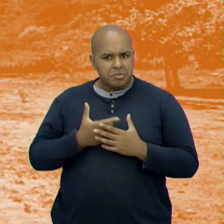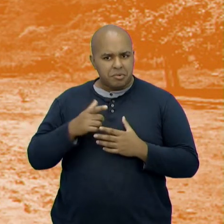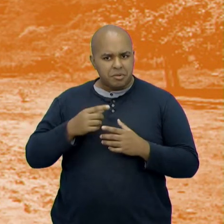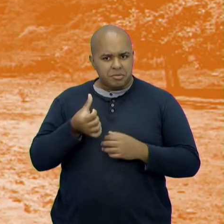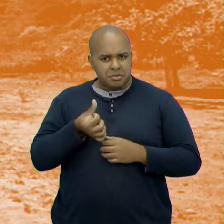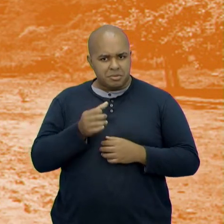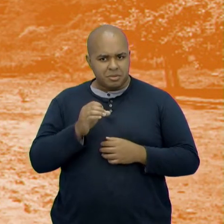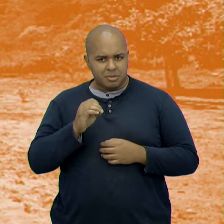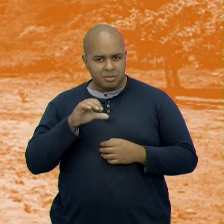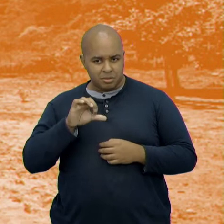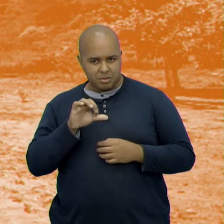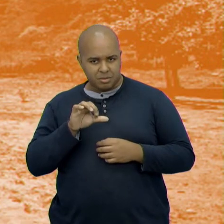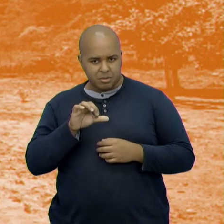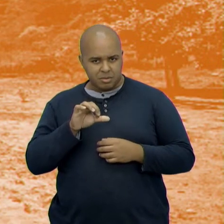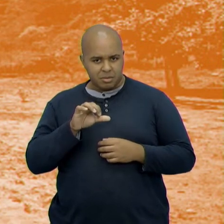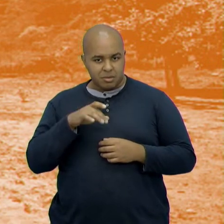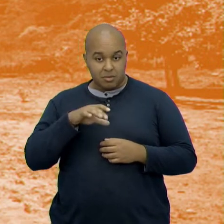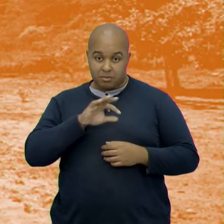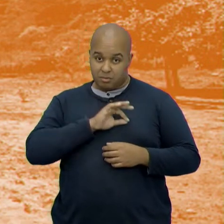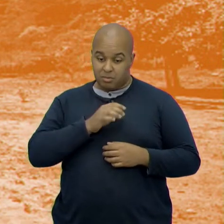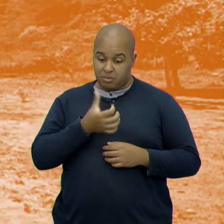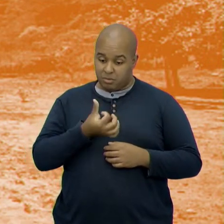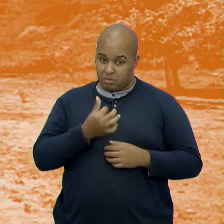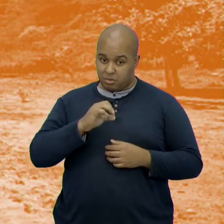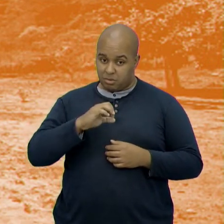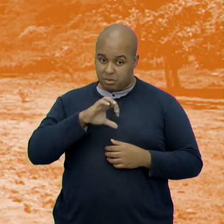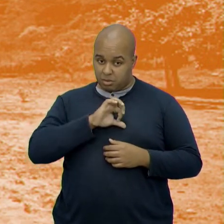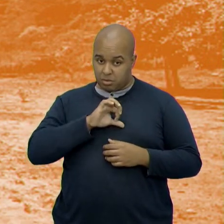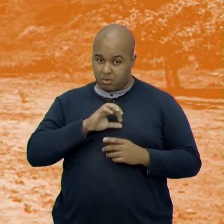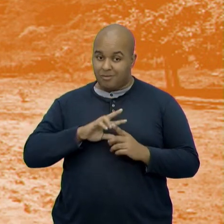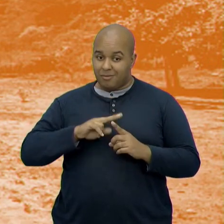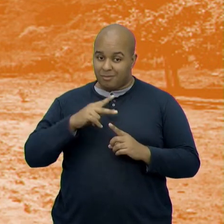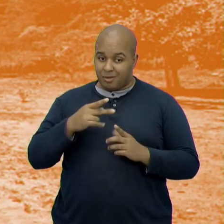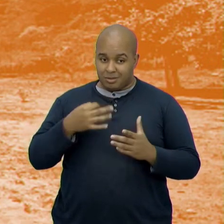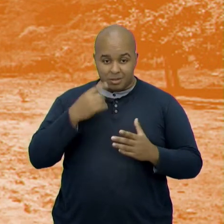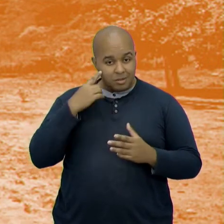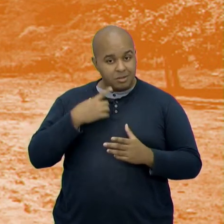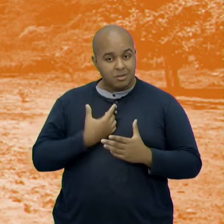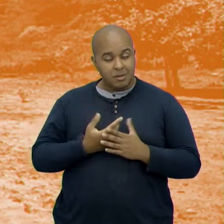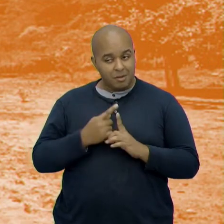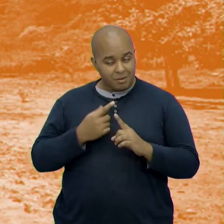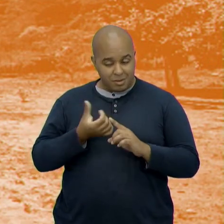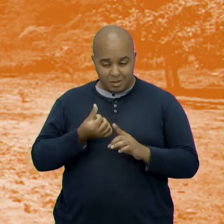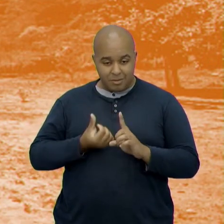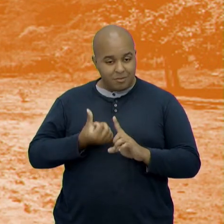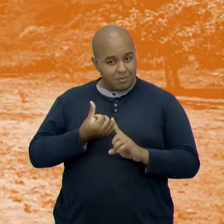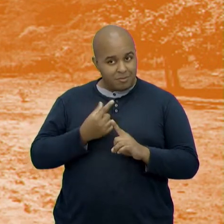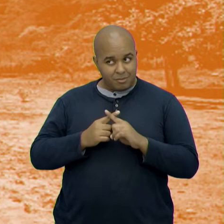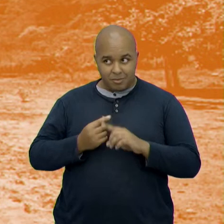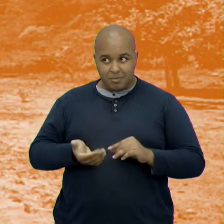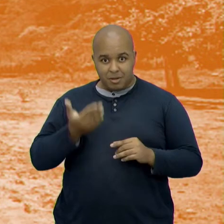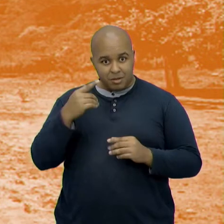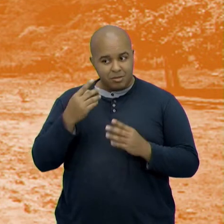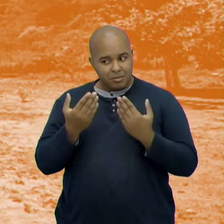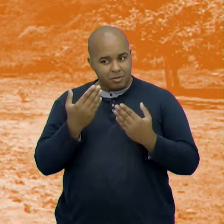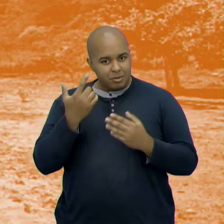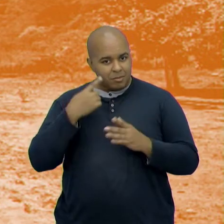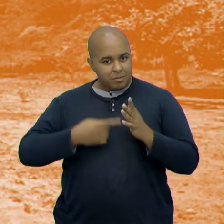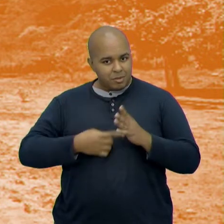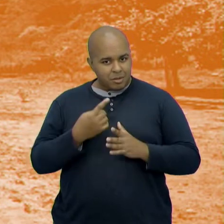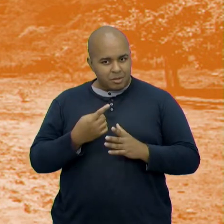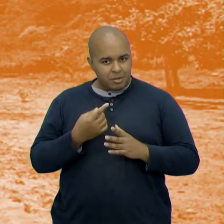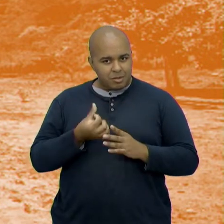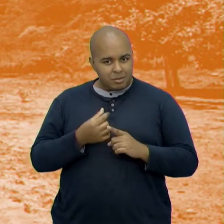com 609, ela multiplicou aí 6 vezes o número do primeiro ataque.